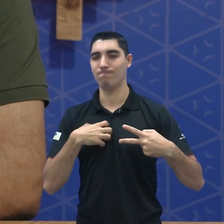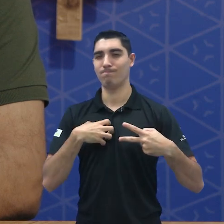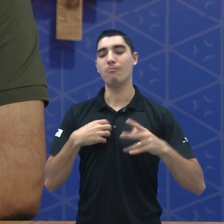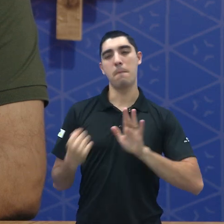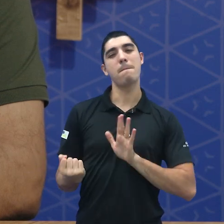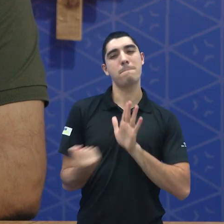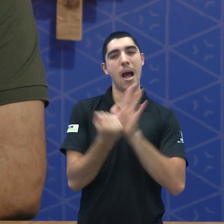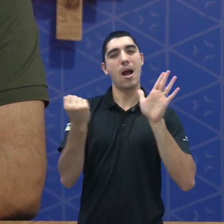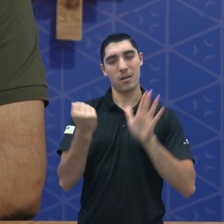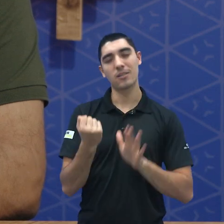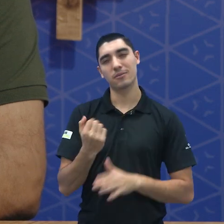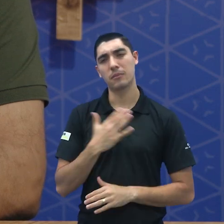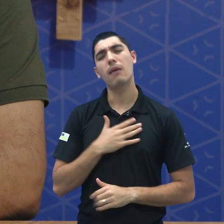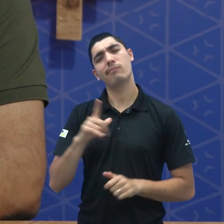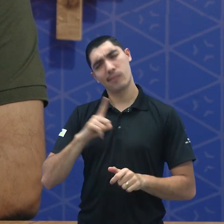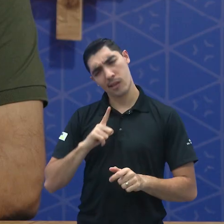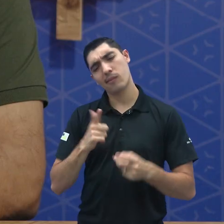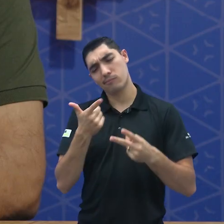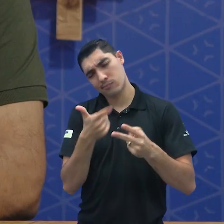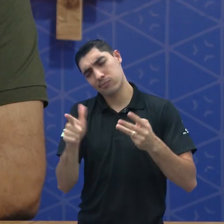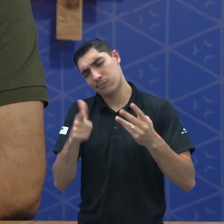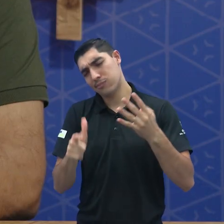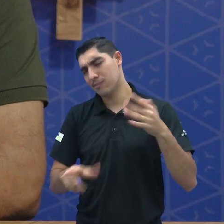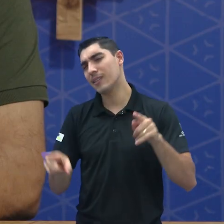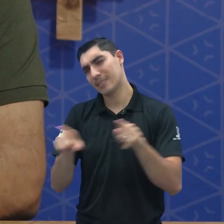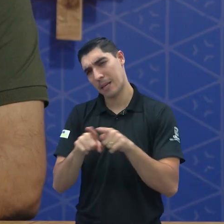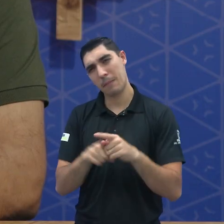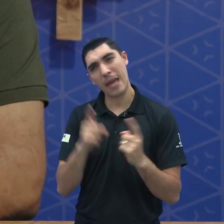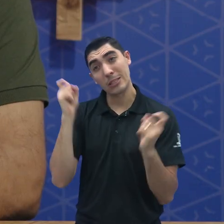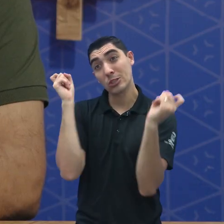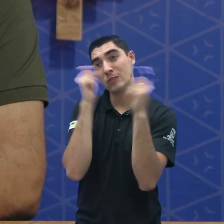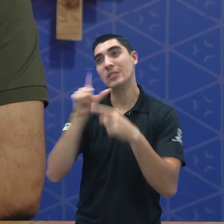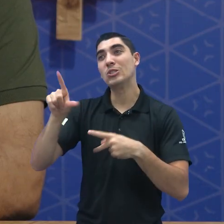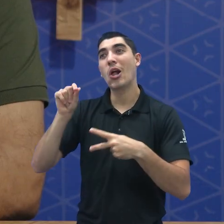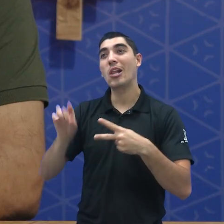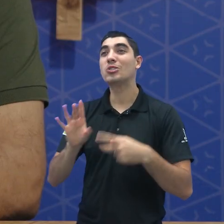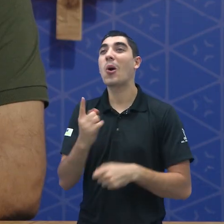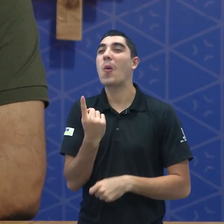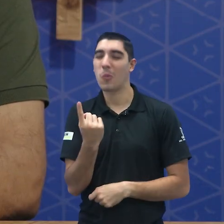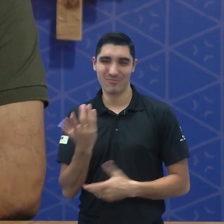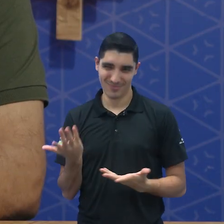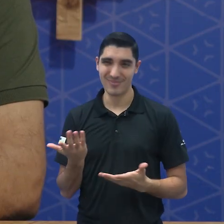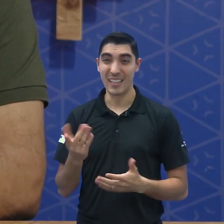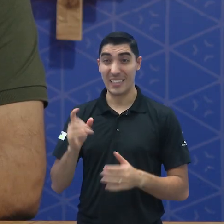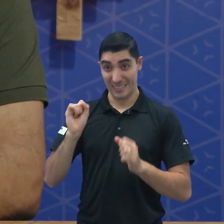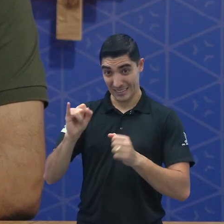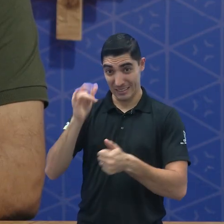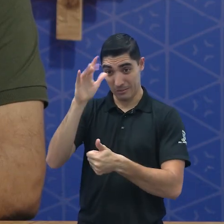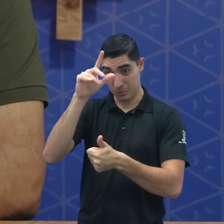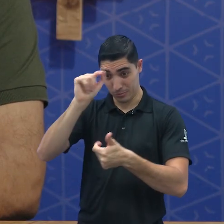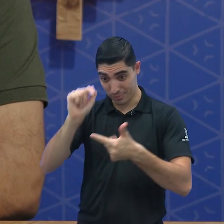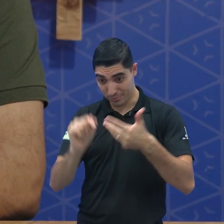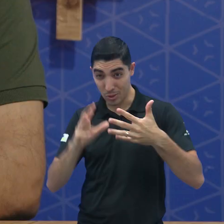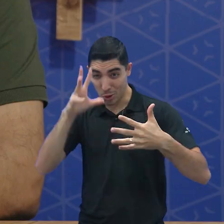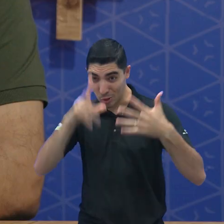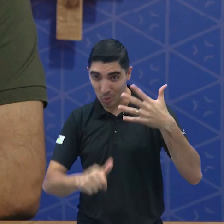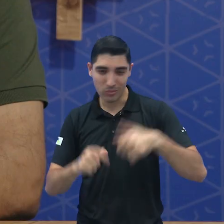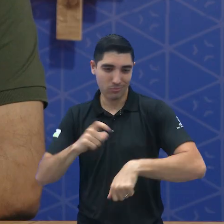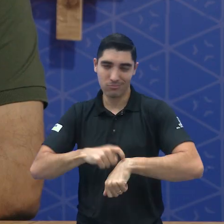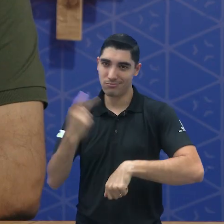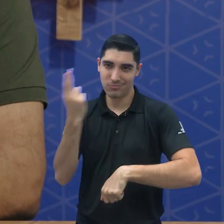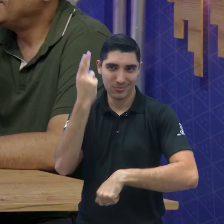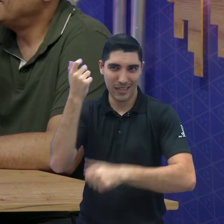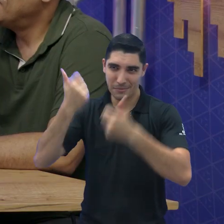que acho que marcaram, né, além das outras, como eu falei. É difícil citar só uma, e se eu for citar todos aqui, a gente vai estourar o nosso